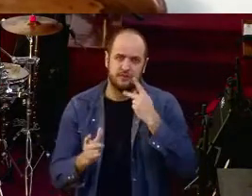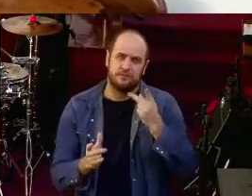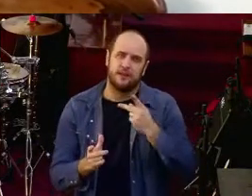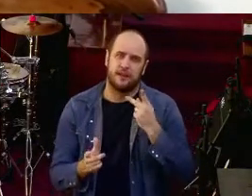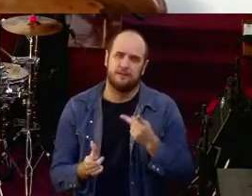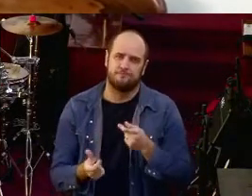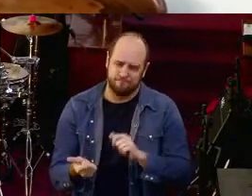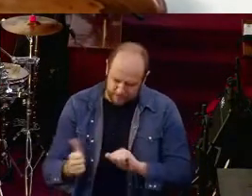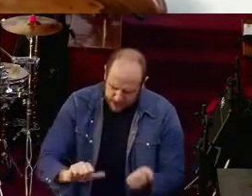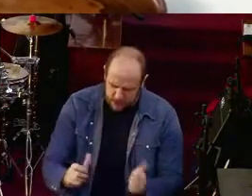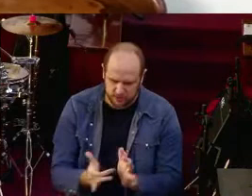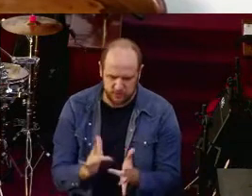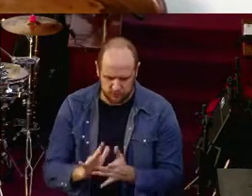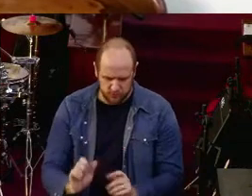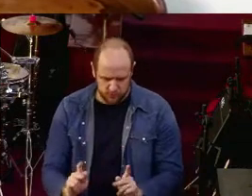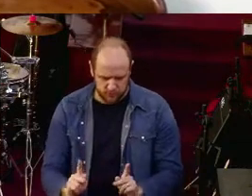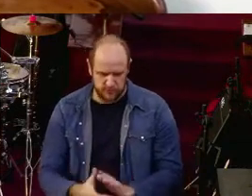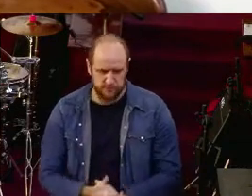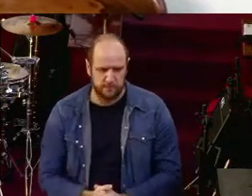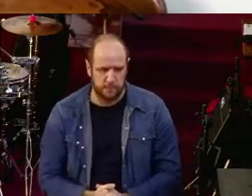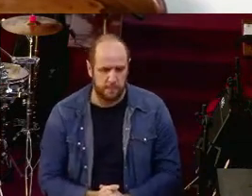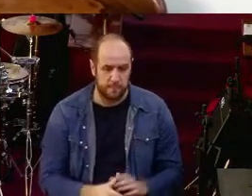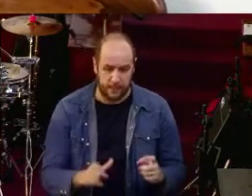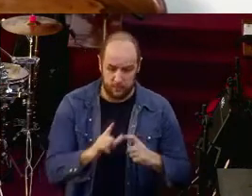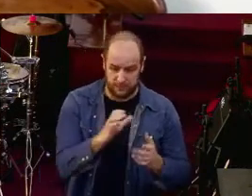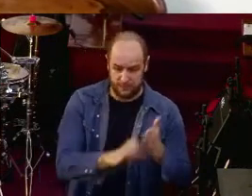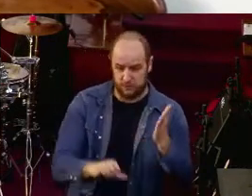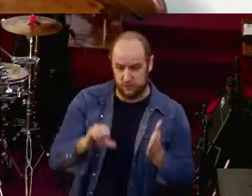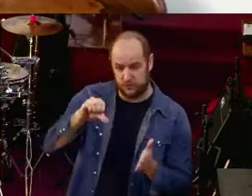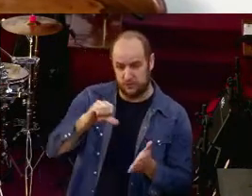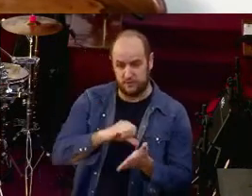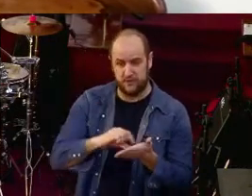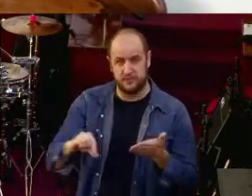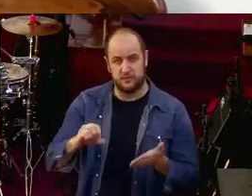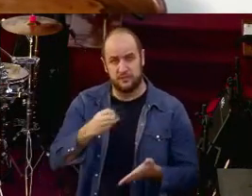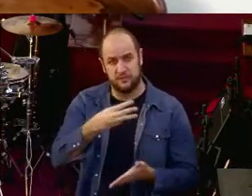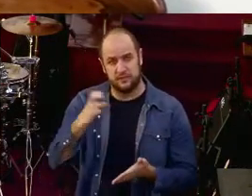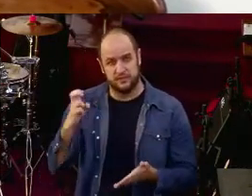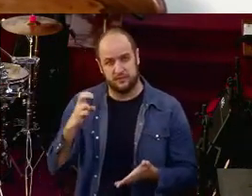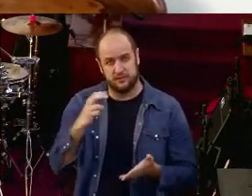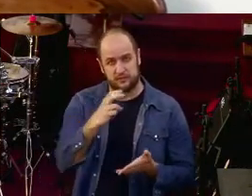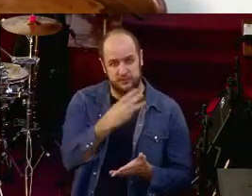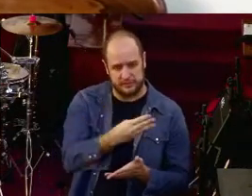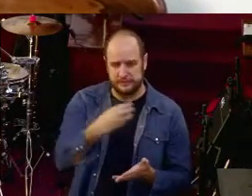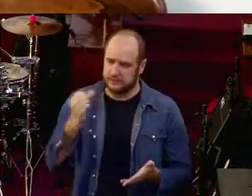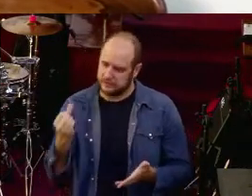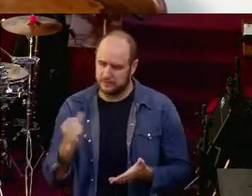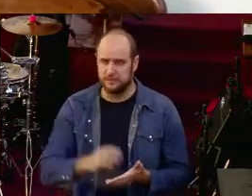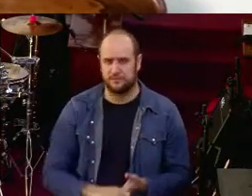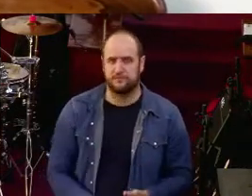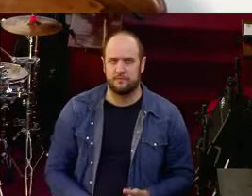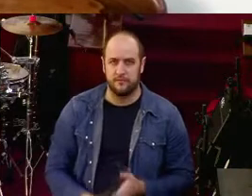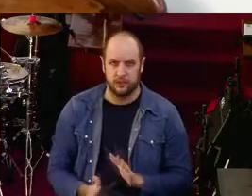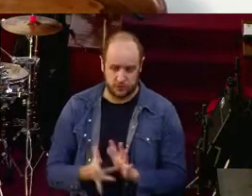do batismo de Jesus, Lucas capítulo 9, versículos 35 e 36, os discípulos